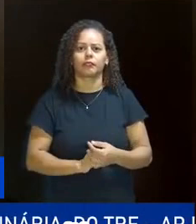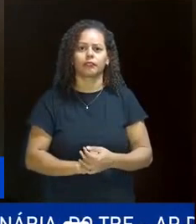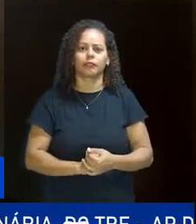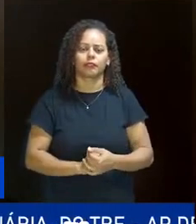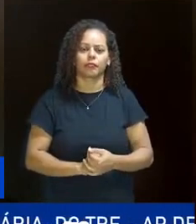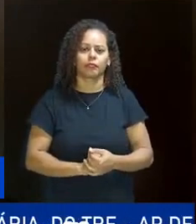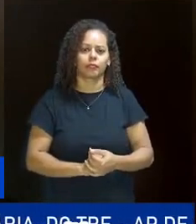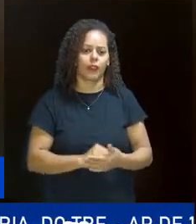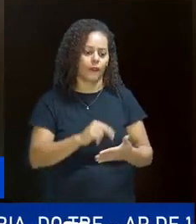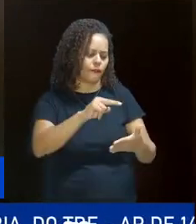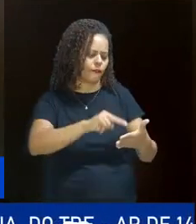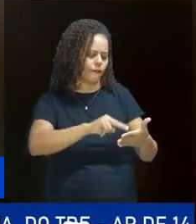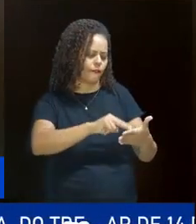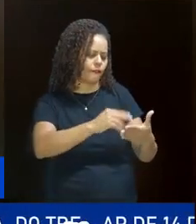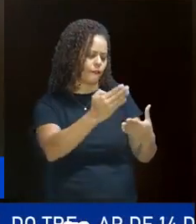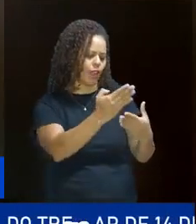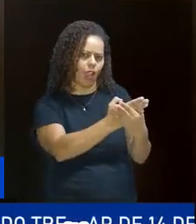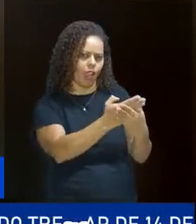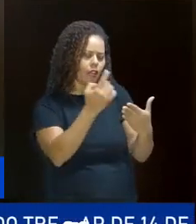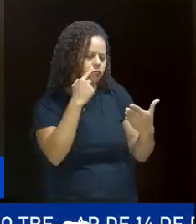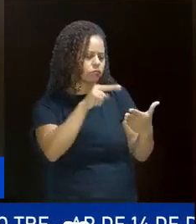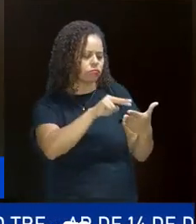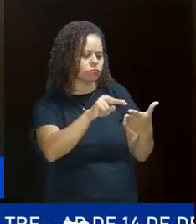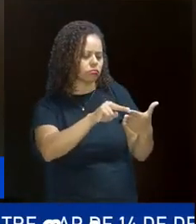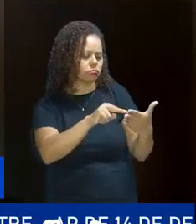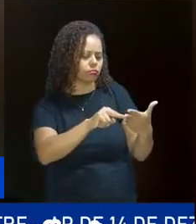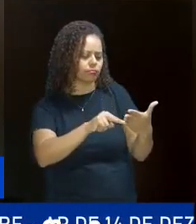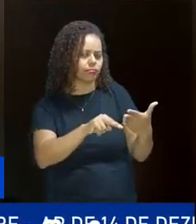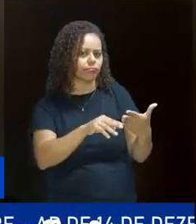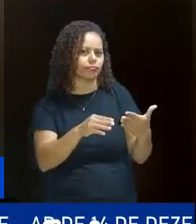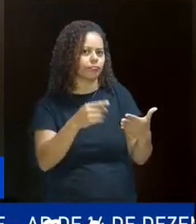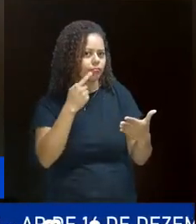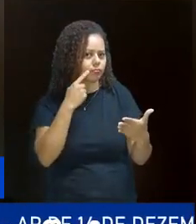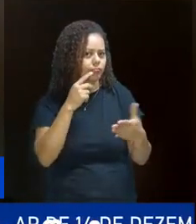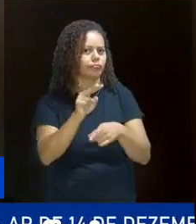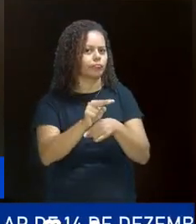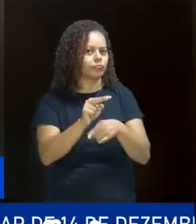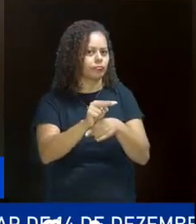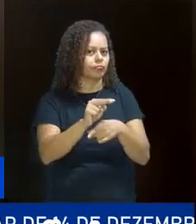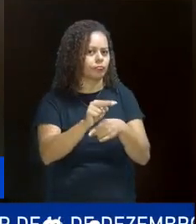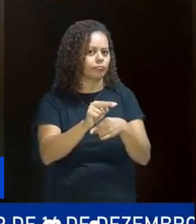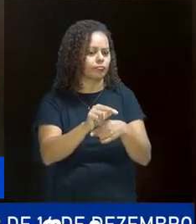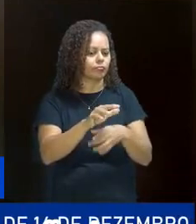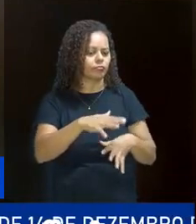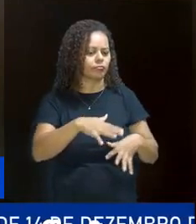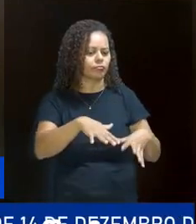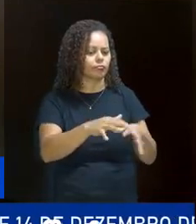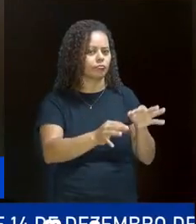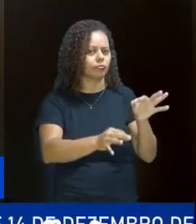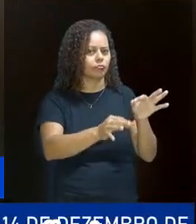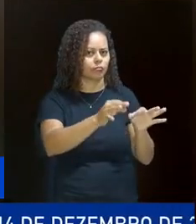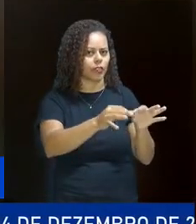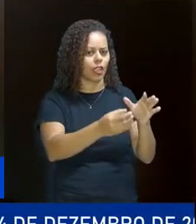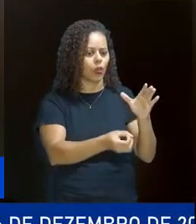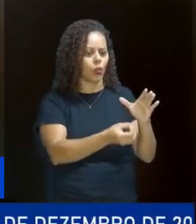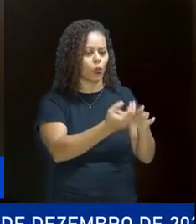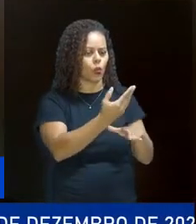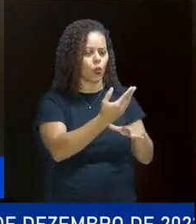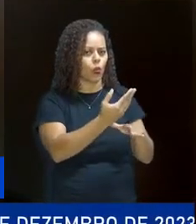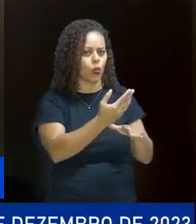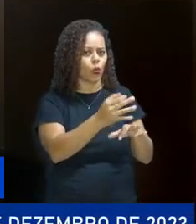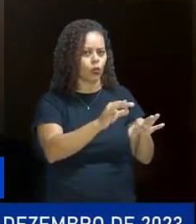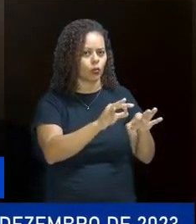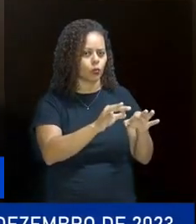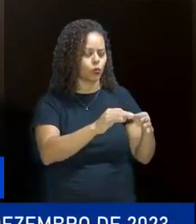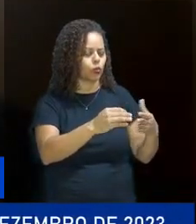douta Procuradoria Regional Eleitoral, ao emitir parecer como fiscal da ordem jurídica, também requereu a aprovação das contas,